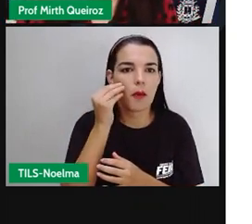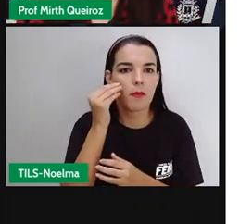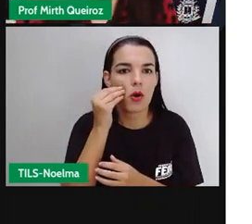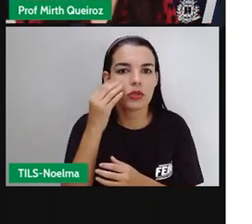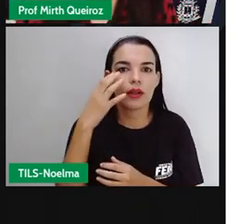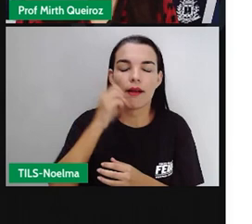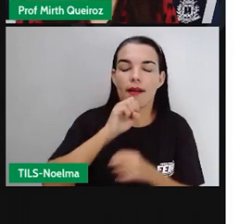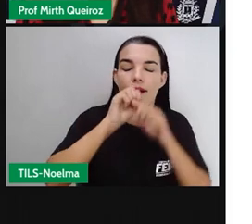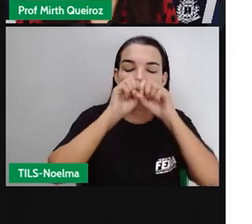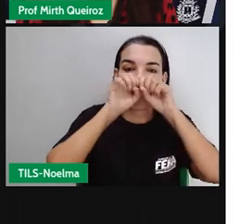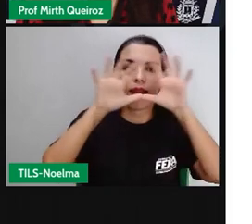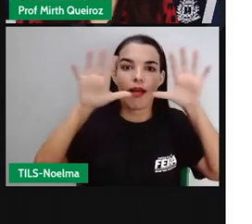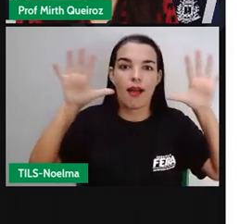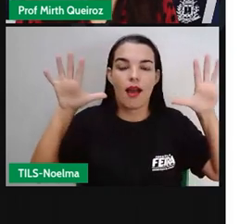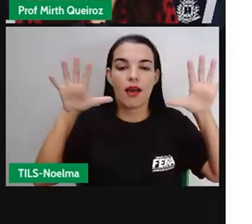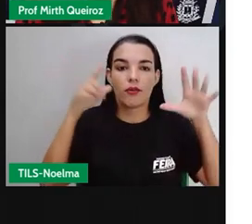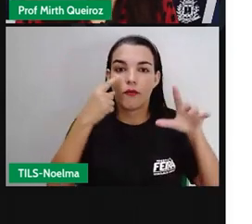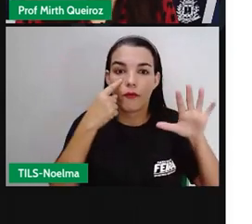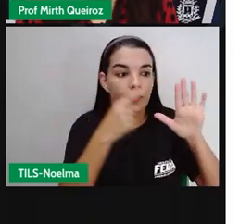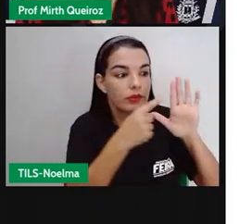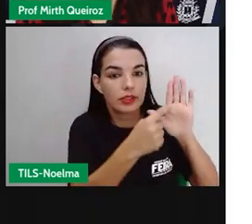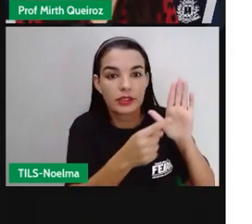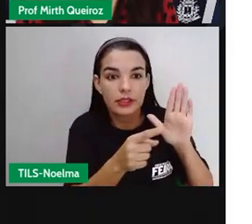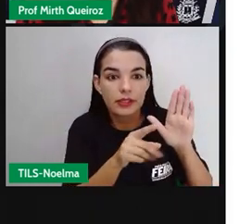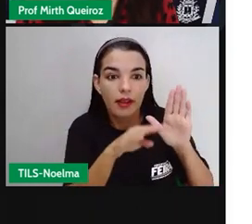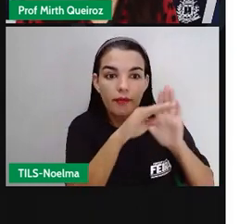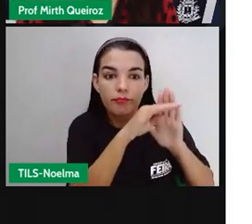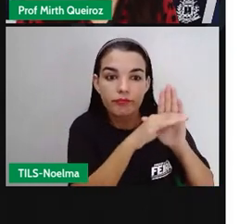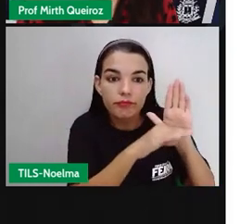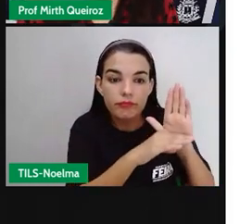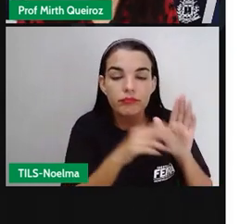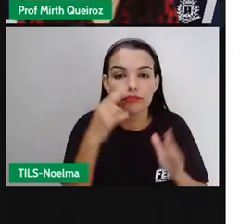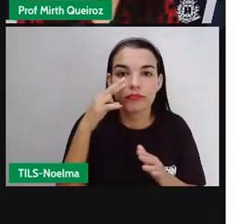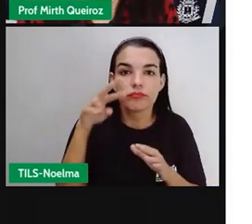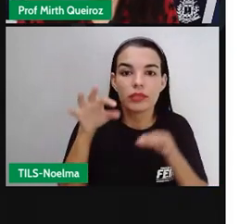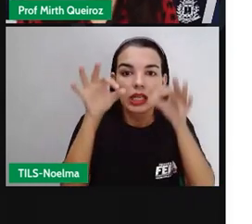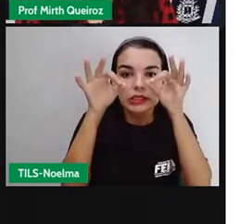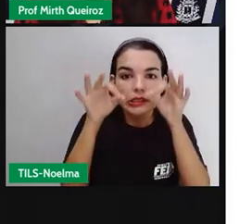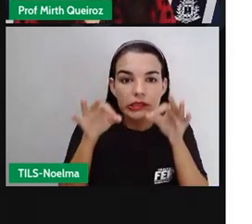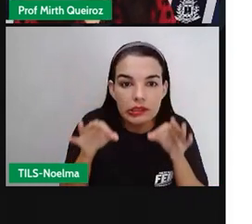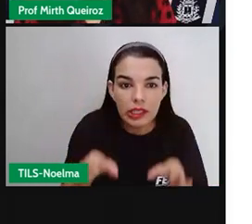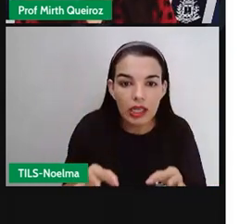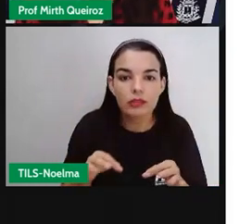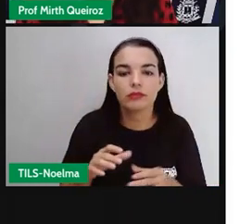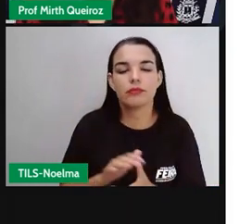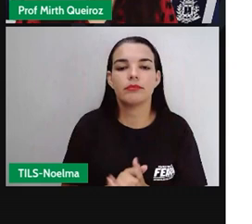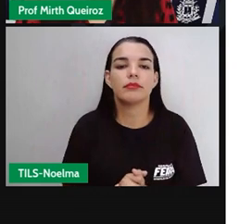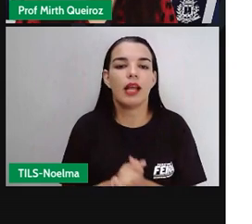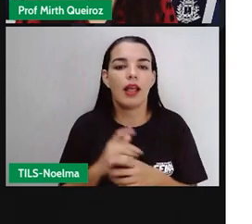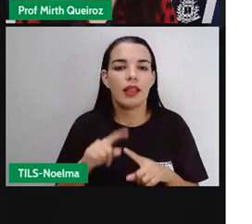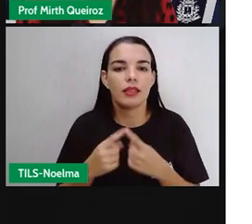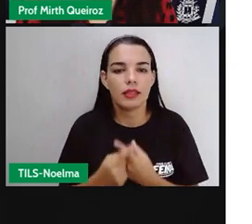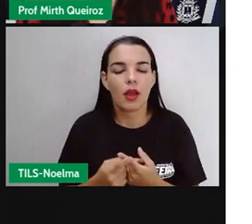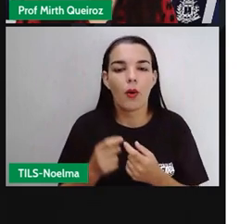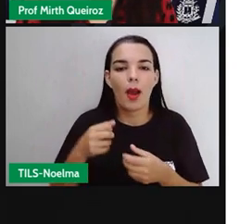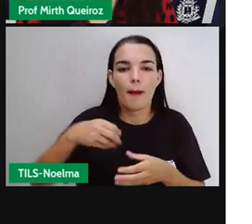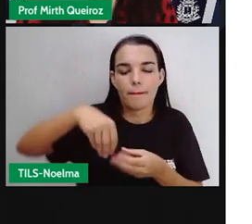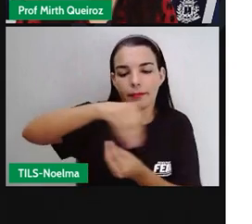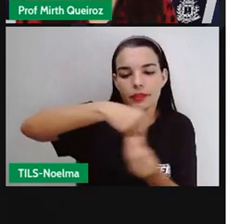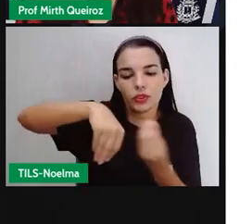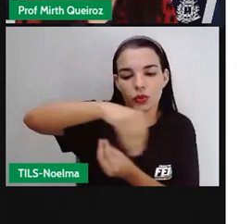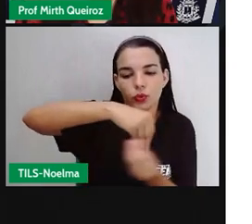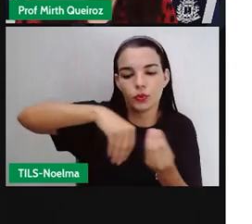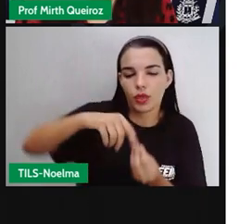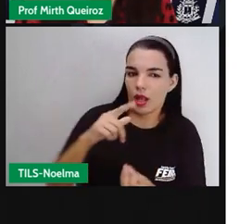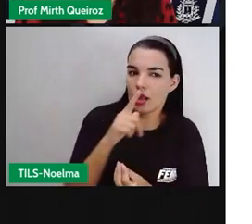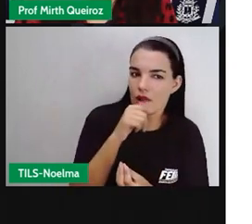substâncias ali dentro do recipiente. Além de serem classificadas como homogêneas e heterogêneas, as misturas líquidas podem ser